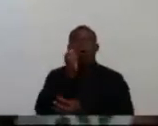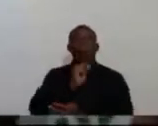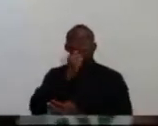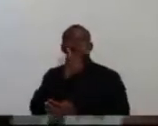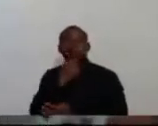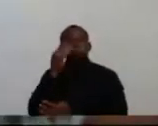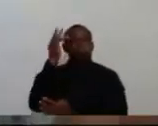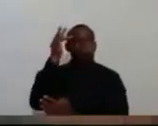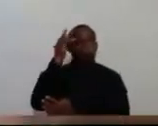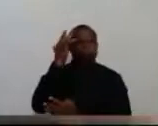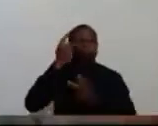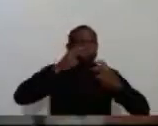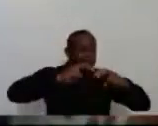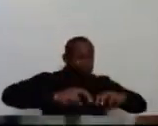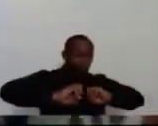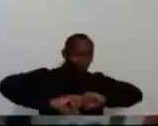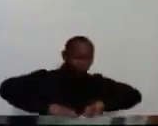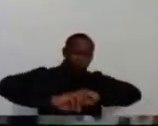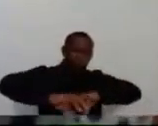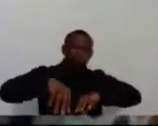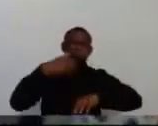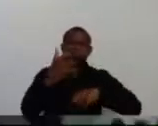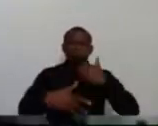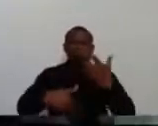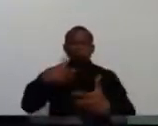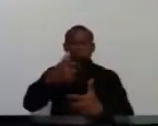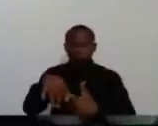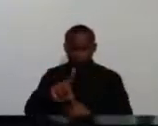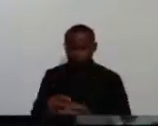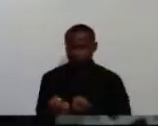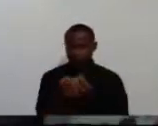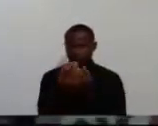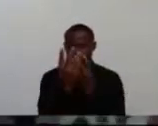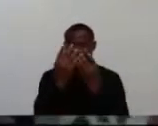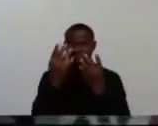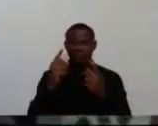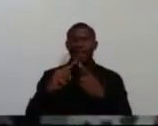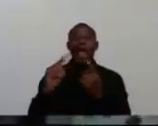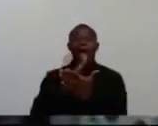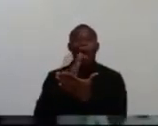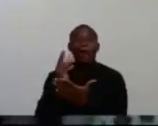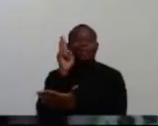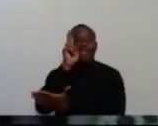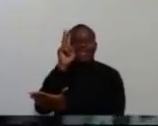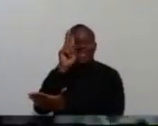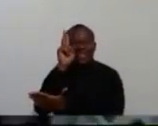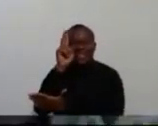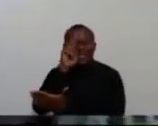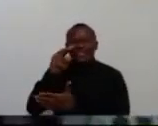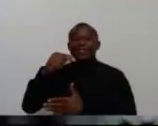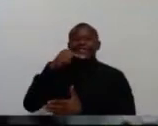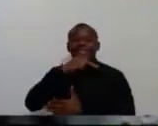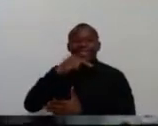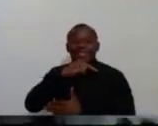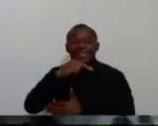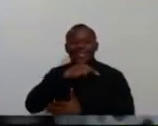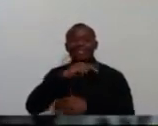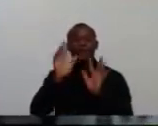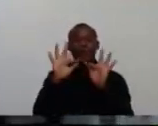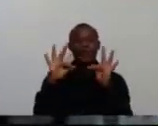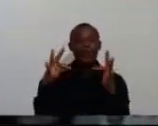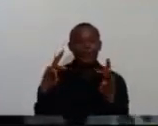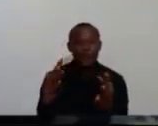até como é que fala, então, contavam as histórias para os netos, os filhos, os